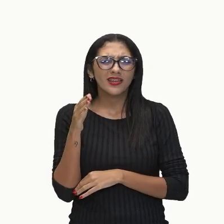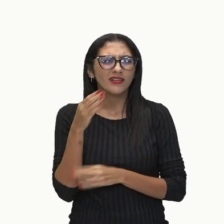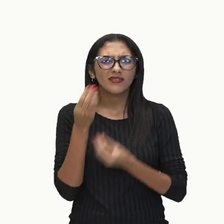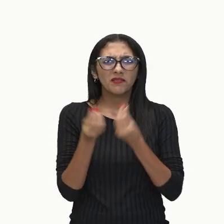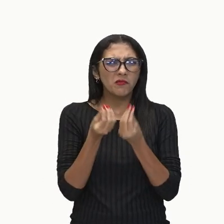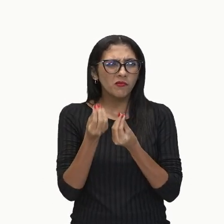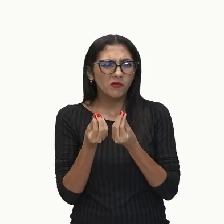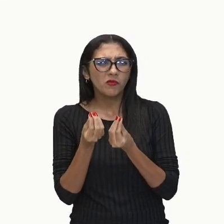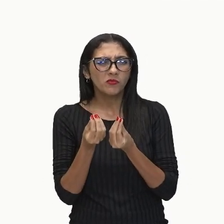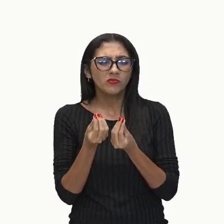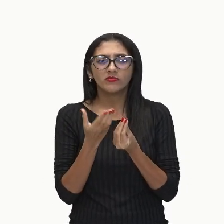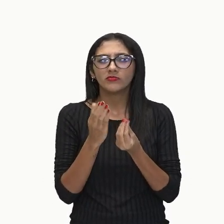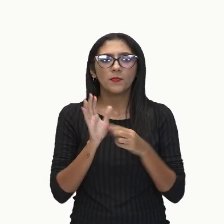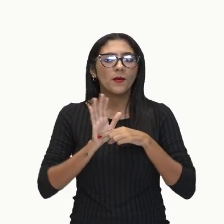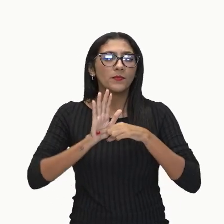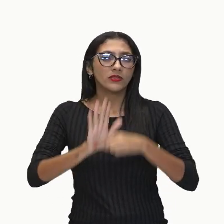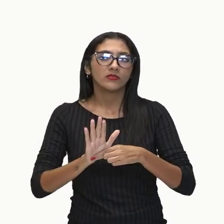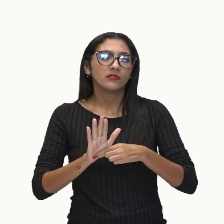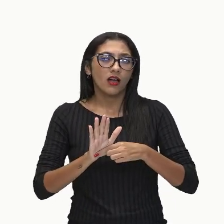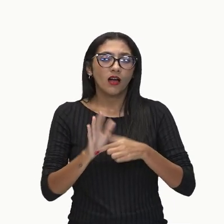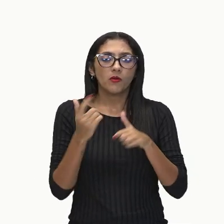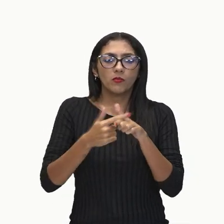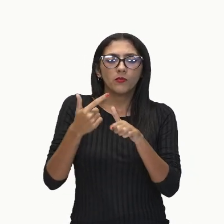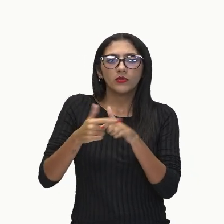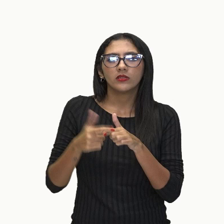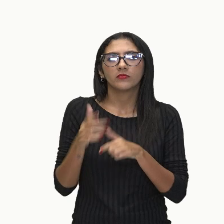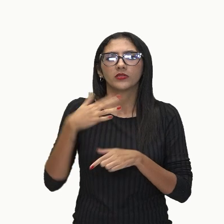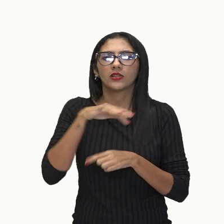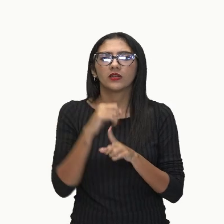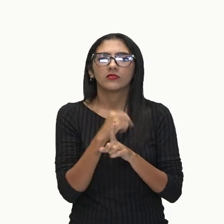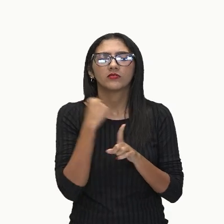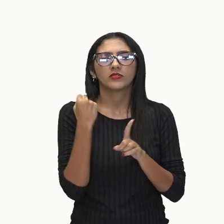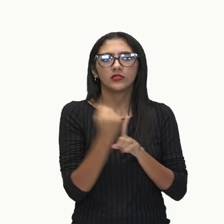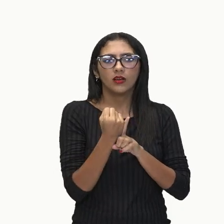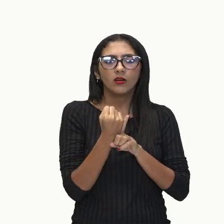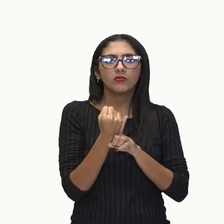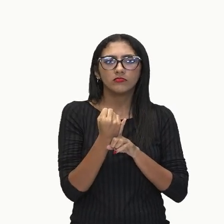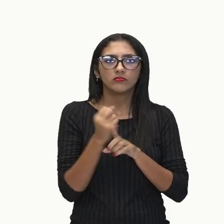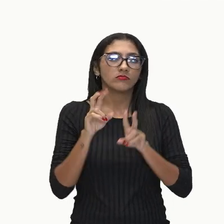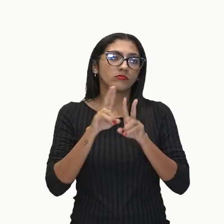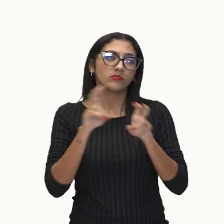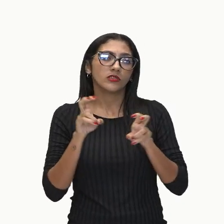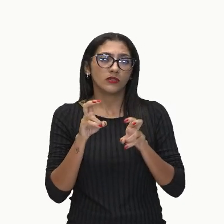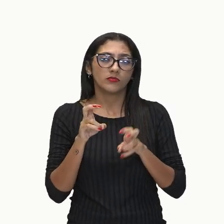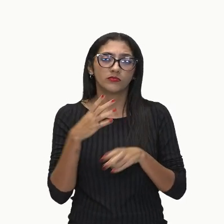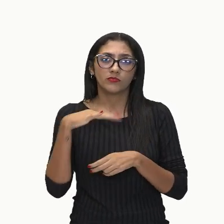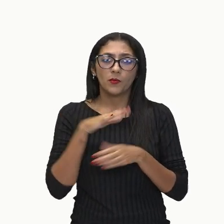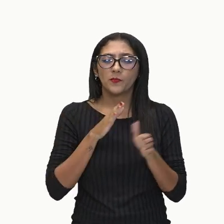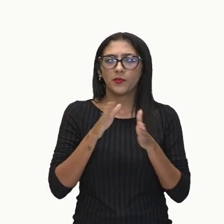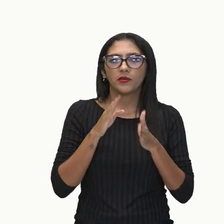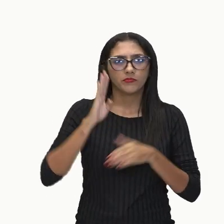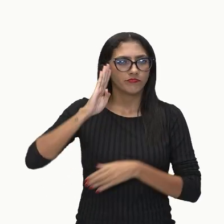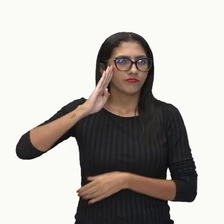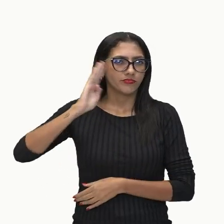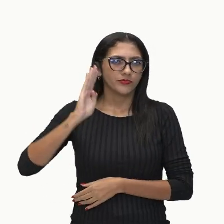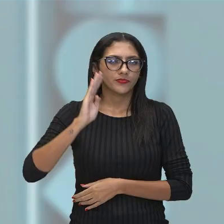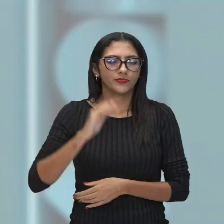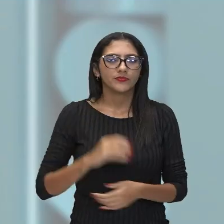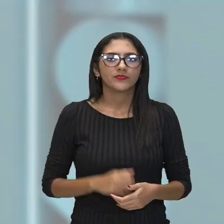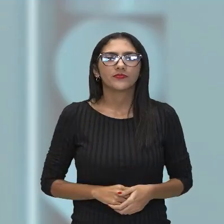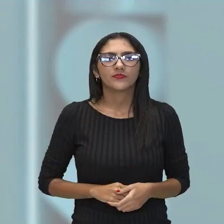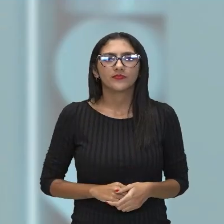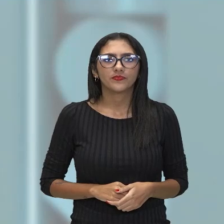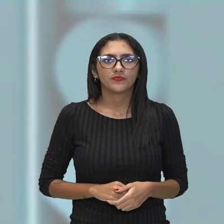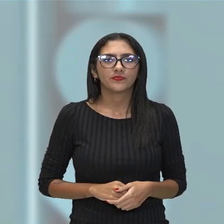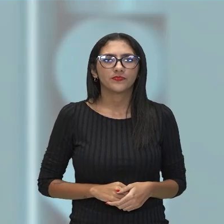essa falta de liberdade, toda a questão que envolve a ditadura militar, ok? Então observe que nós vamos ter um